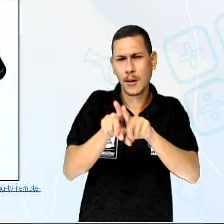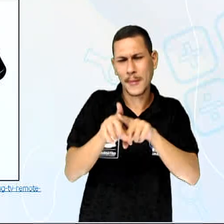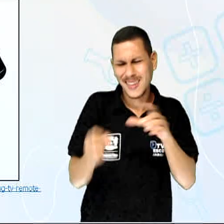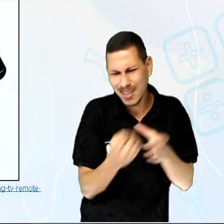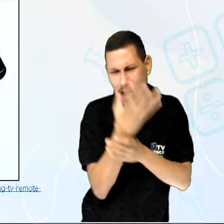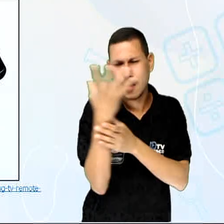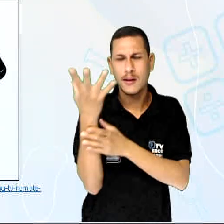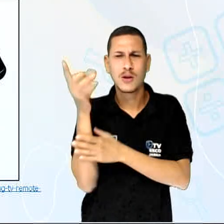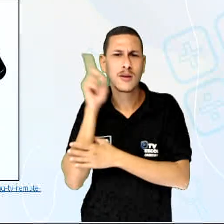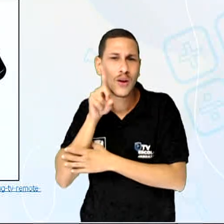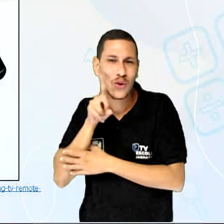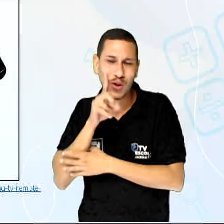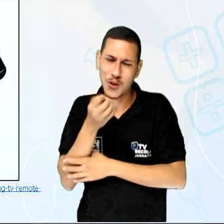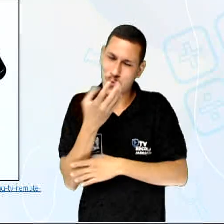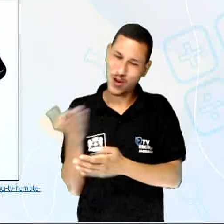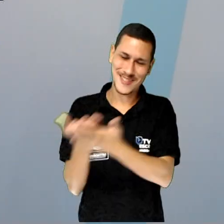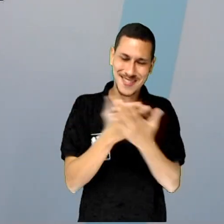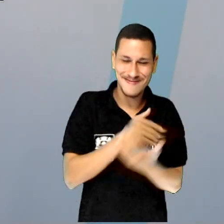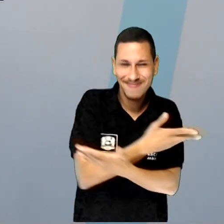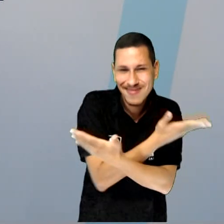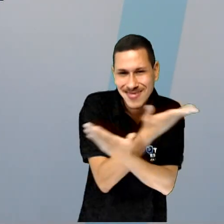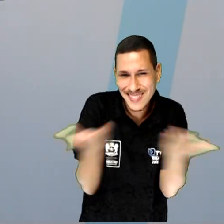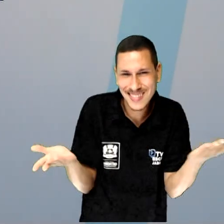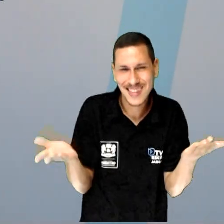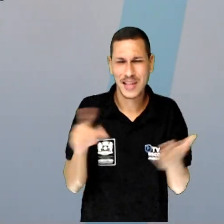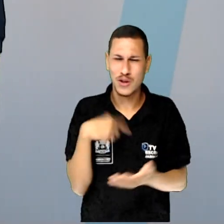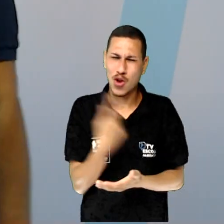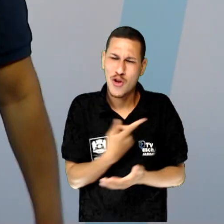Unidos. Bons estudos para vocês.